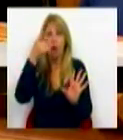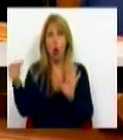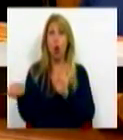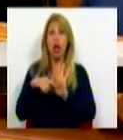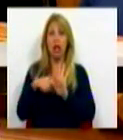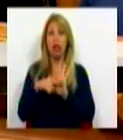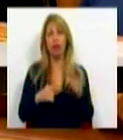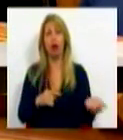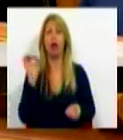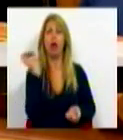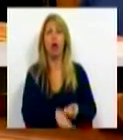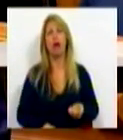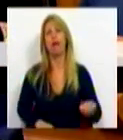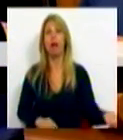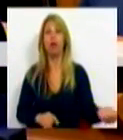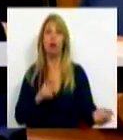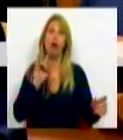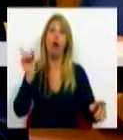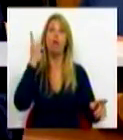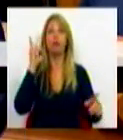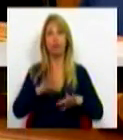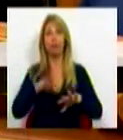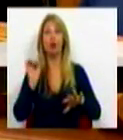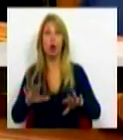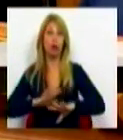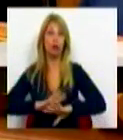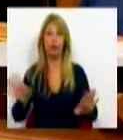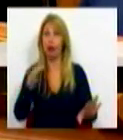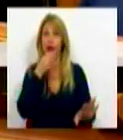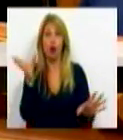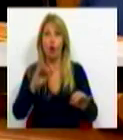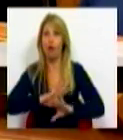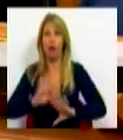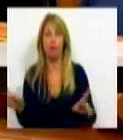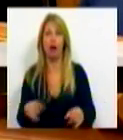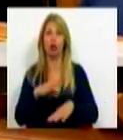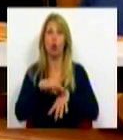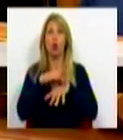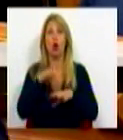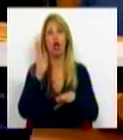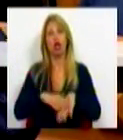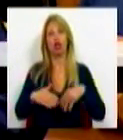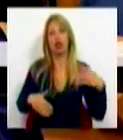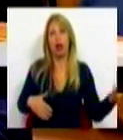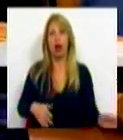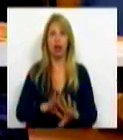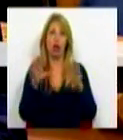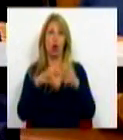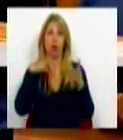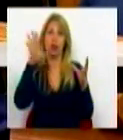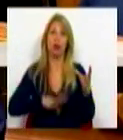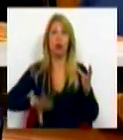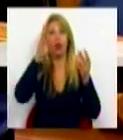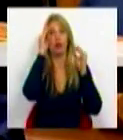gaveta. Talvez por isso abandonaram o argumento da extrema-esquerda, abandonaram o argumento do Conselho Nacional de Educação. Também